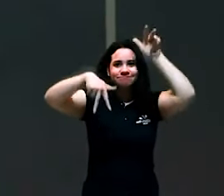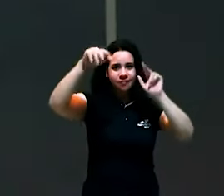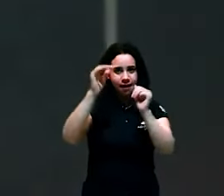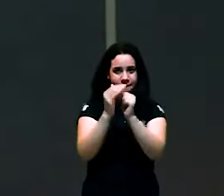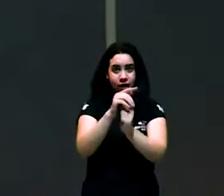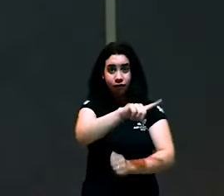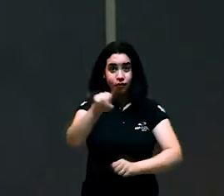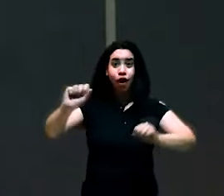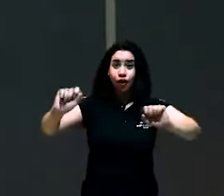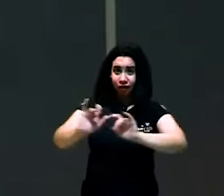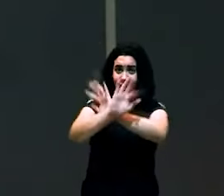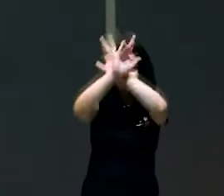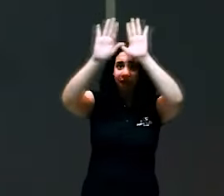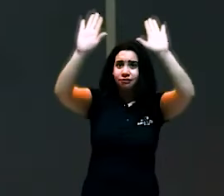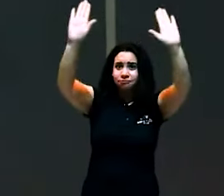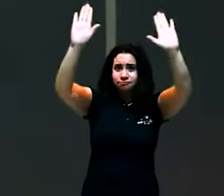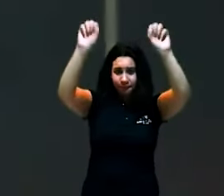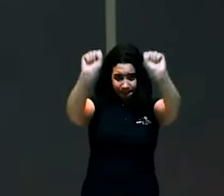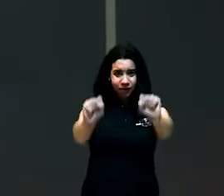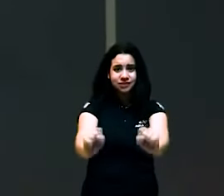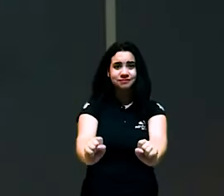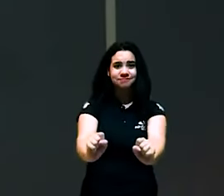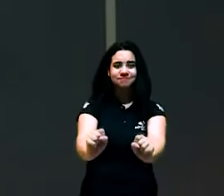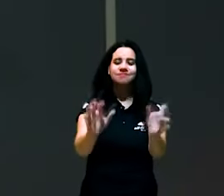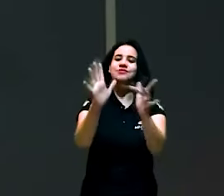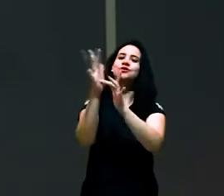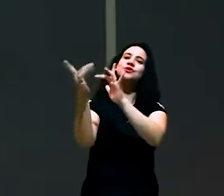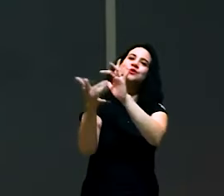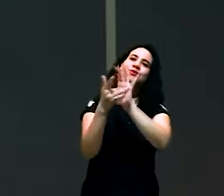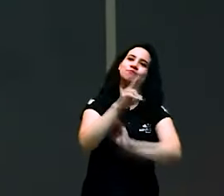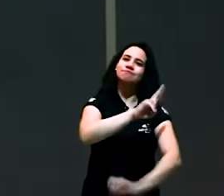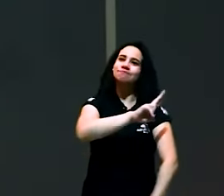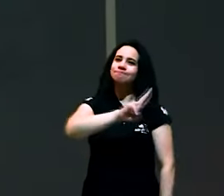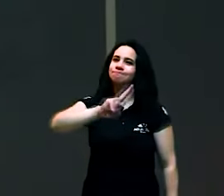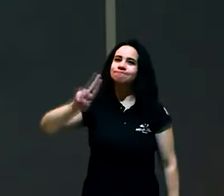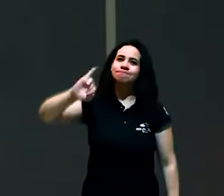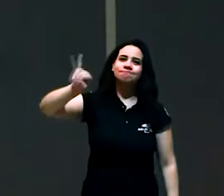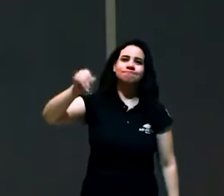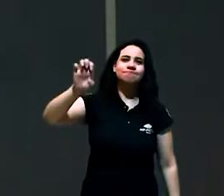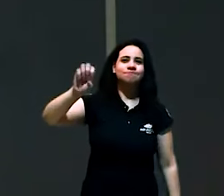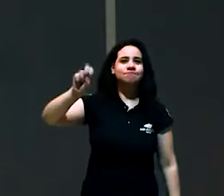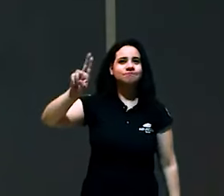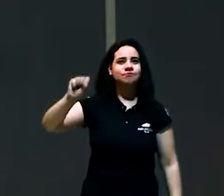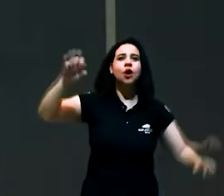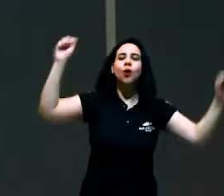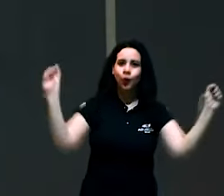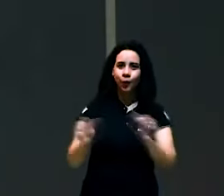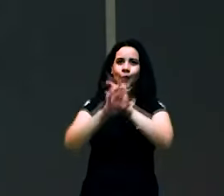noite. Pode dar glória a Deus em nome de Jesus. Tem outro, Charles